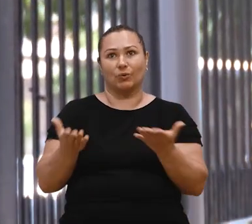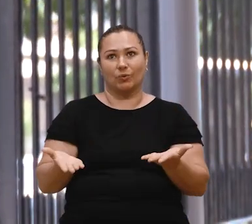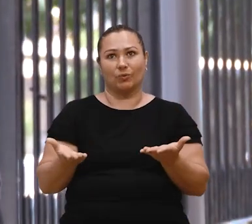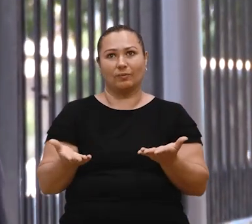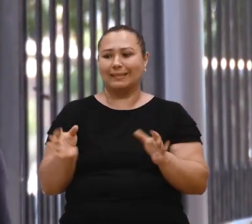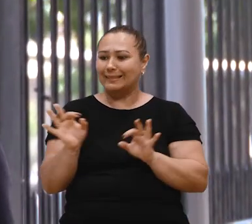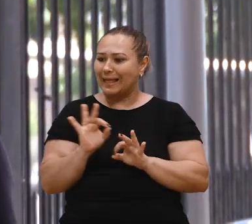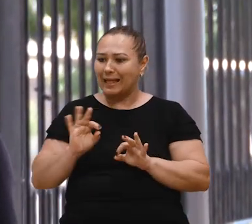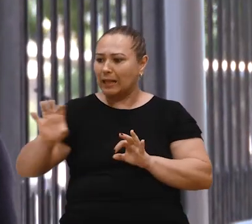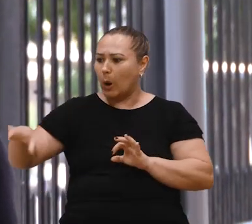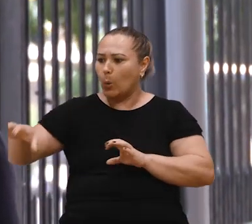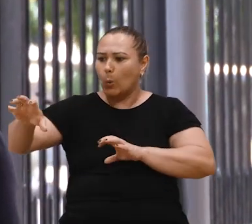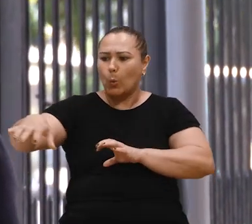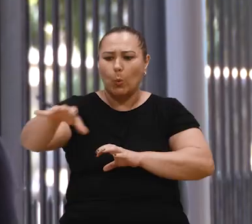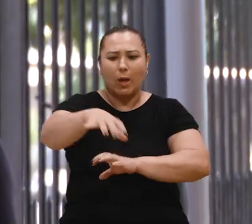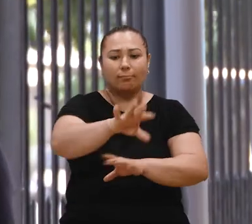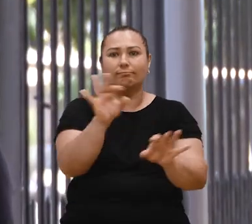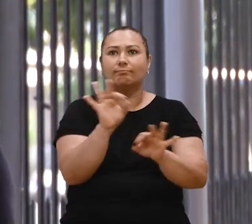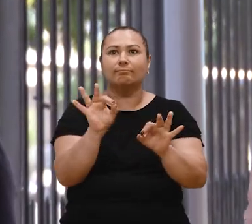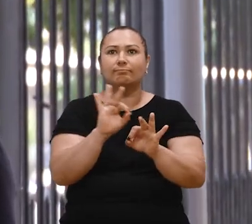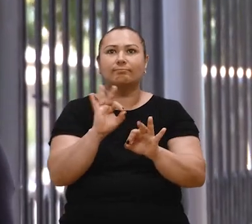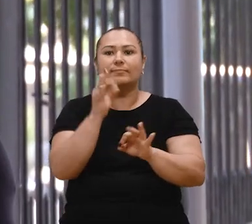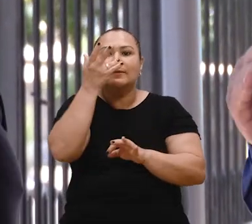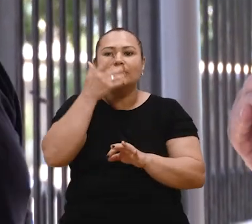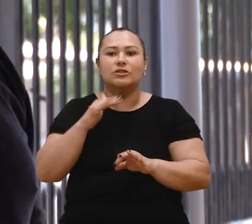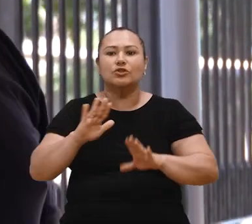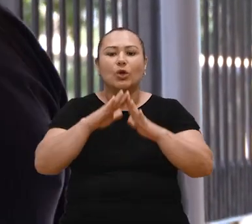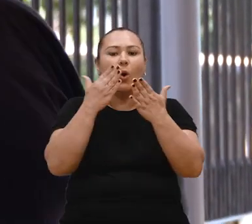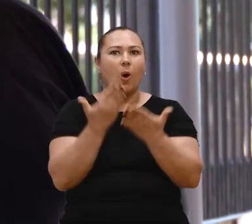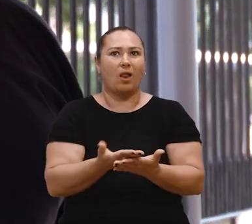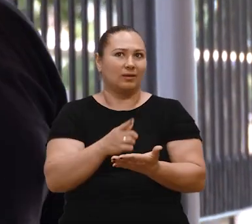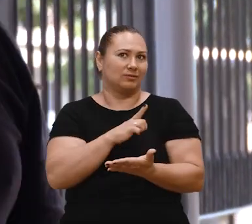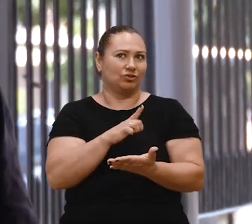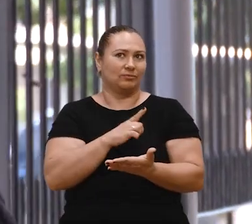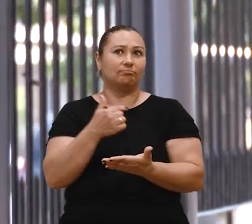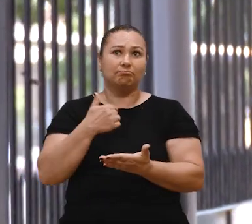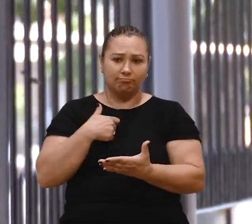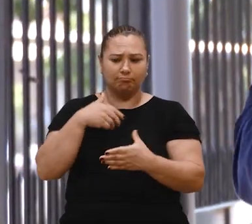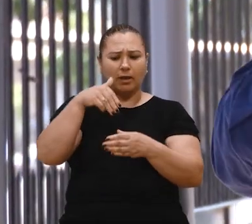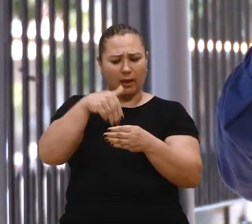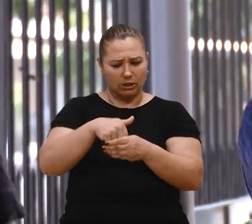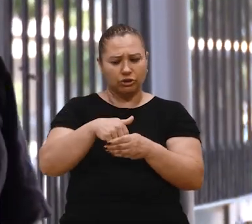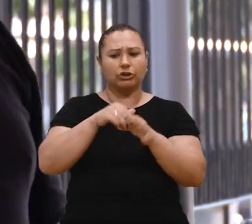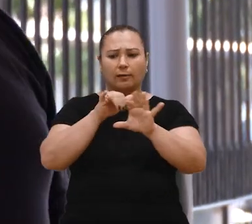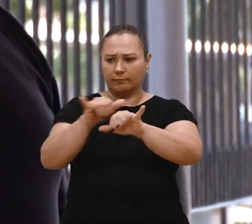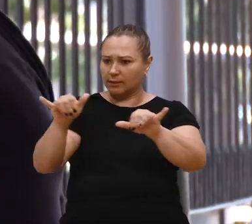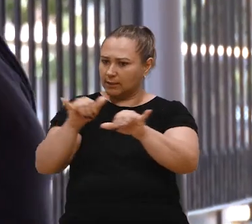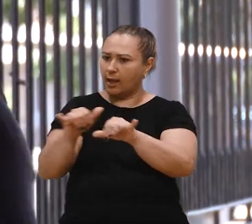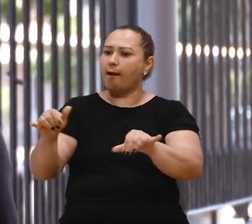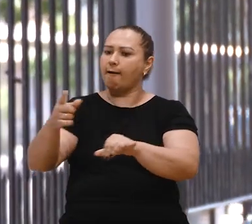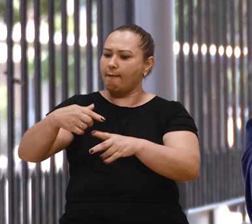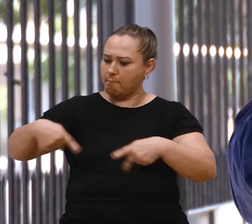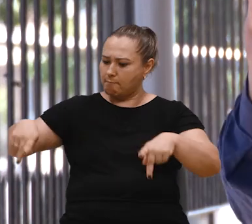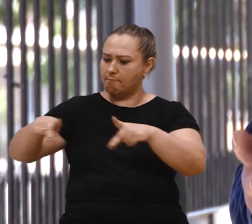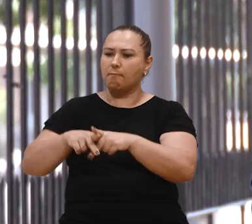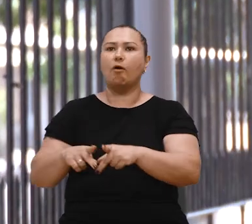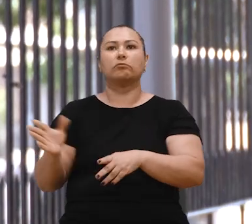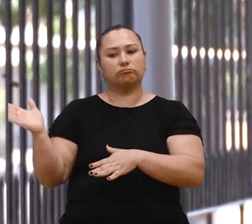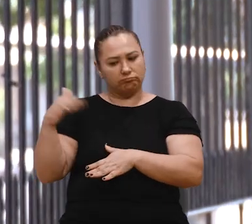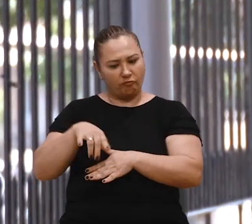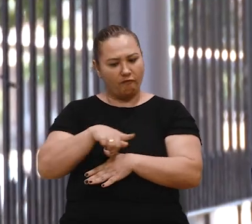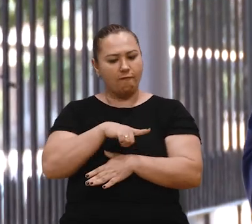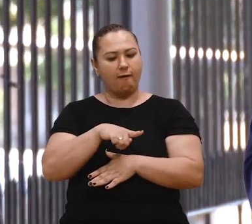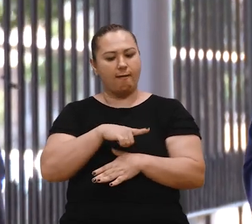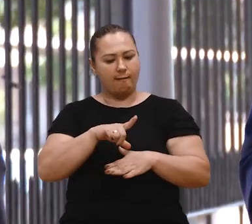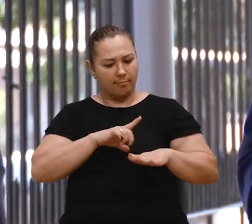interior de Caxias do Sul. Nenhum distrito de Caxias tinha escolinha infantil. E eu me elegi dizendo para o povo que